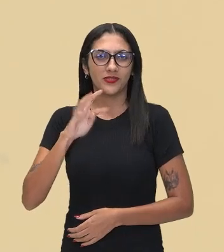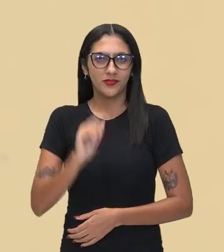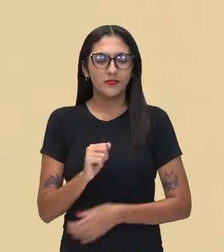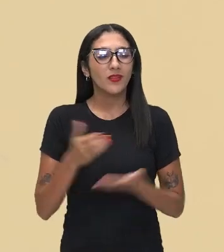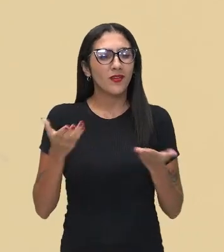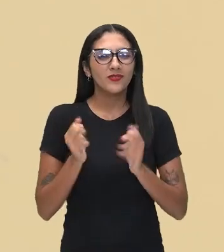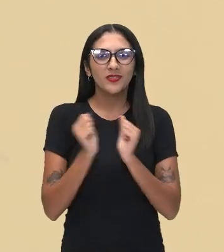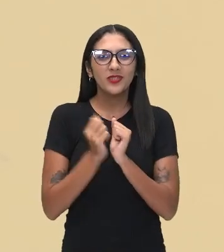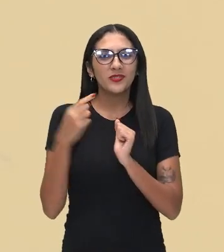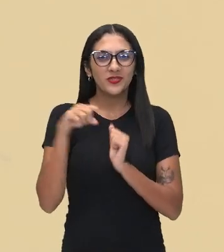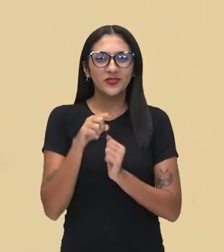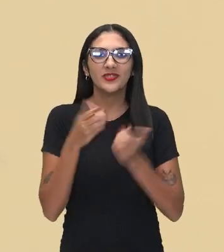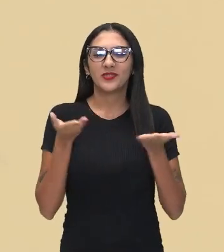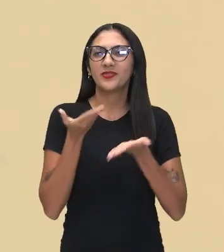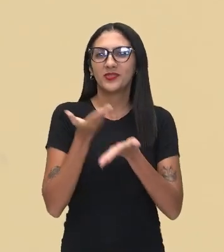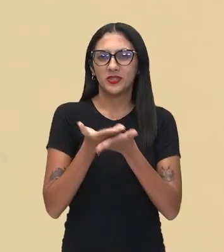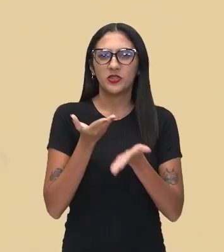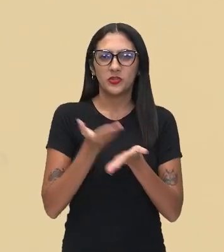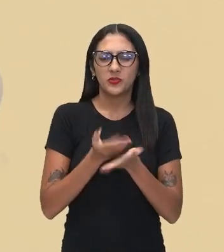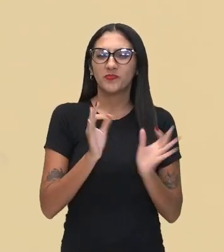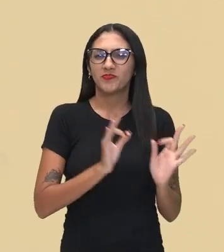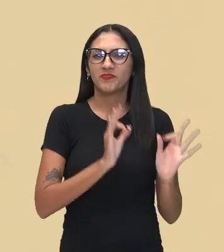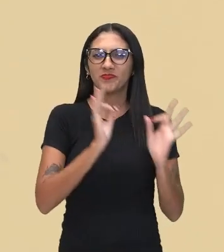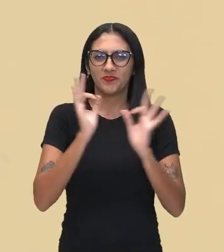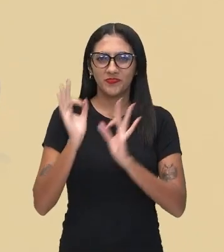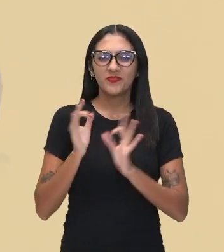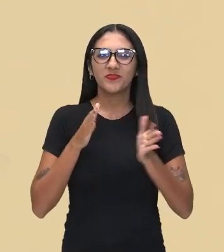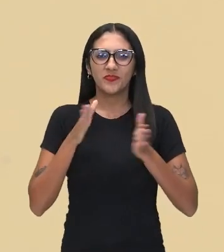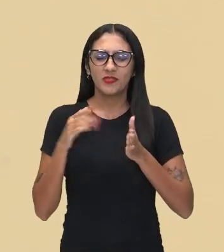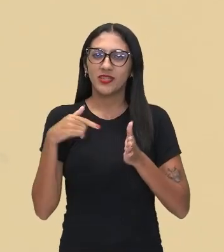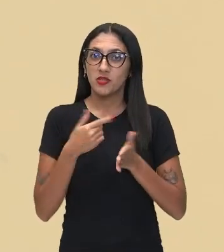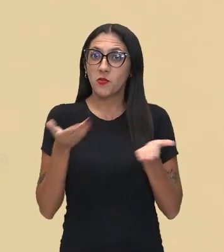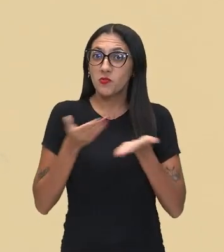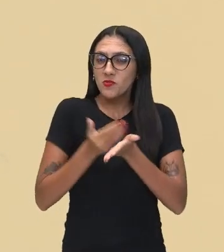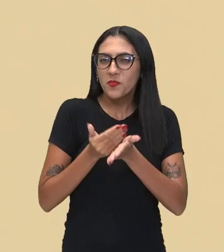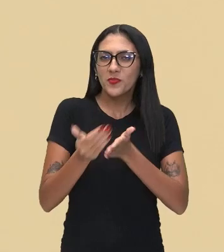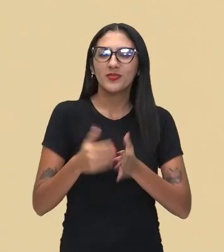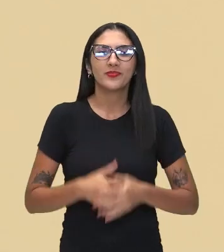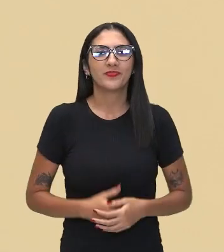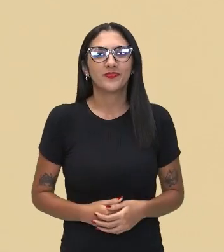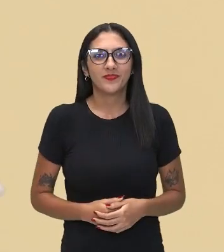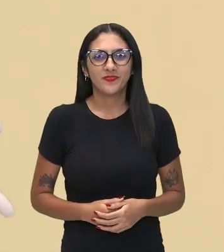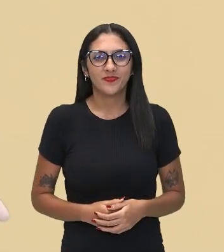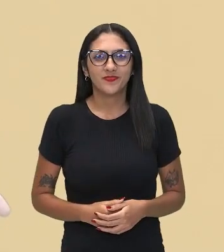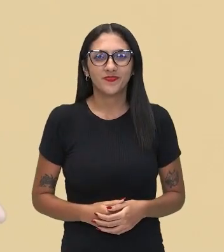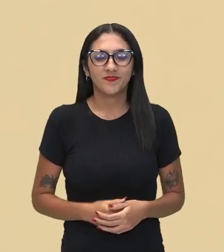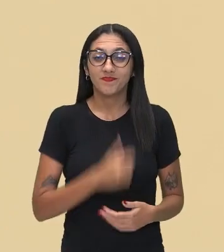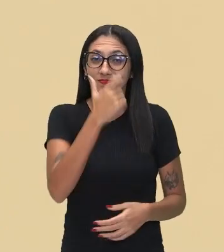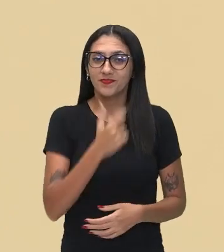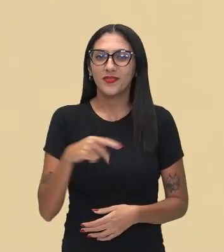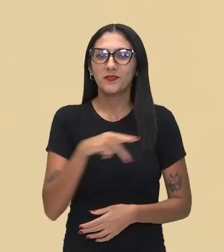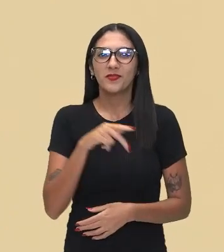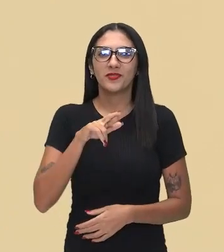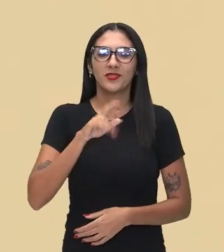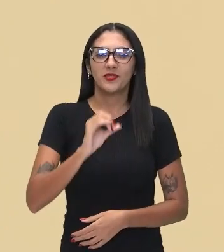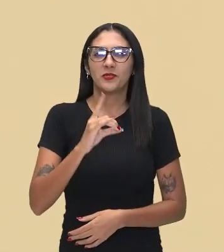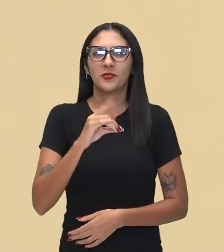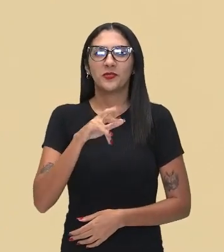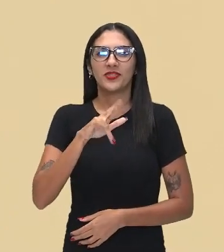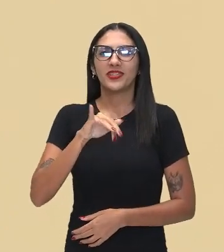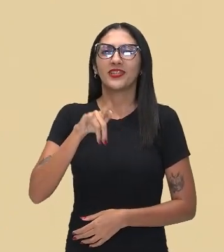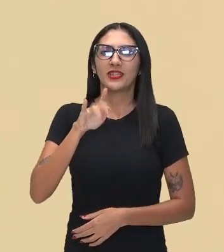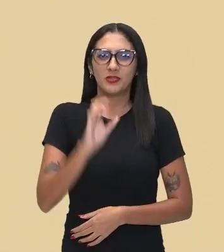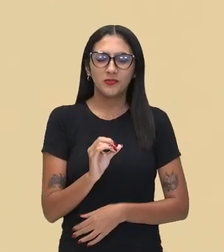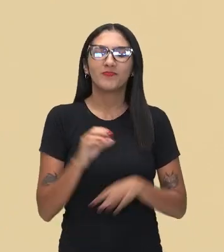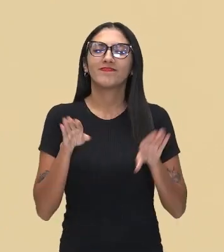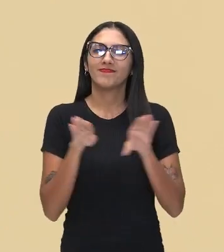estar acompanhando vocês nesta jornada que nós estamos iniciando no dia de hoje. Eu sou o professor Rodrigo Ribeiro, também